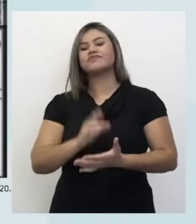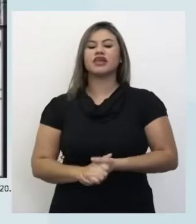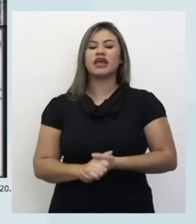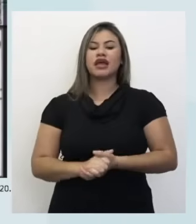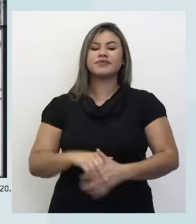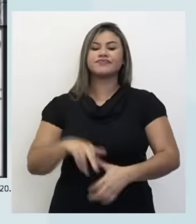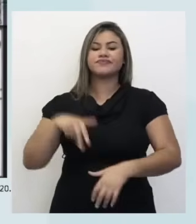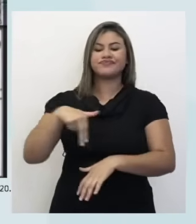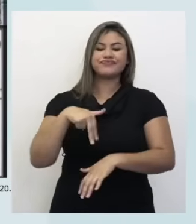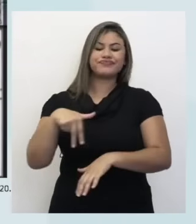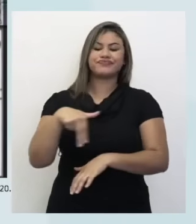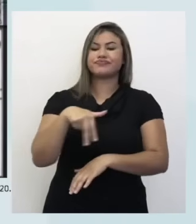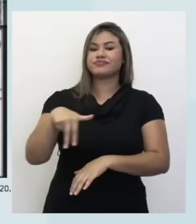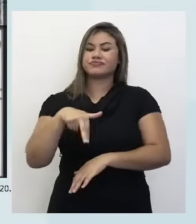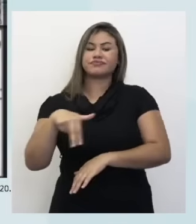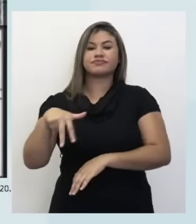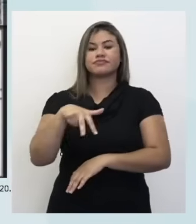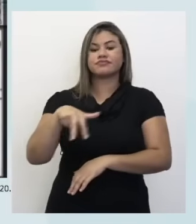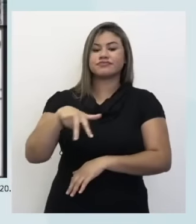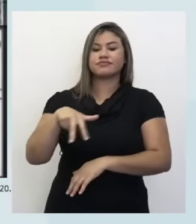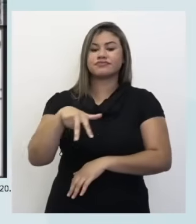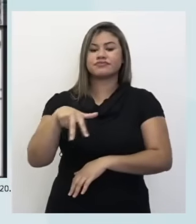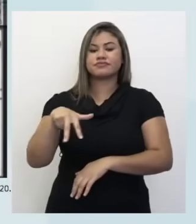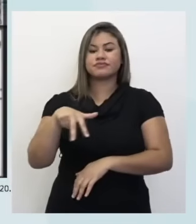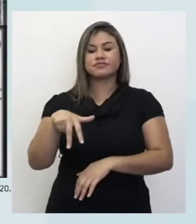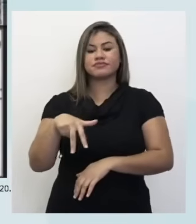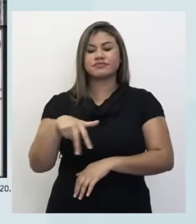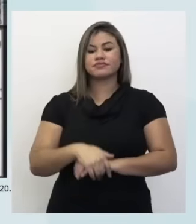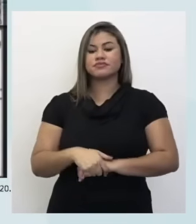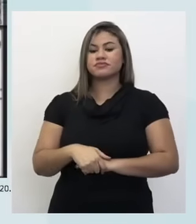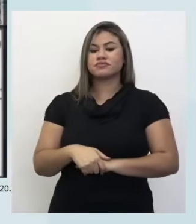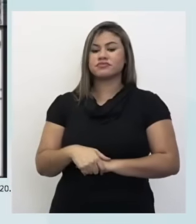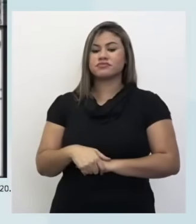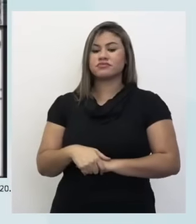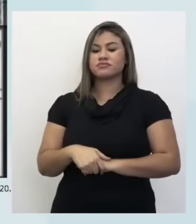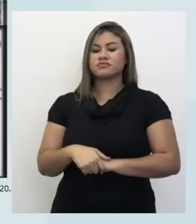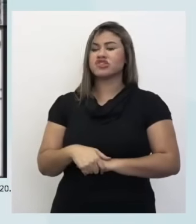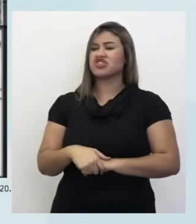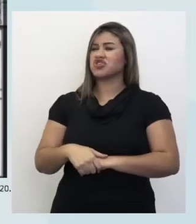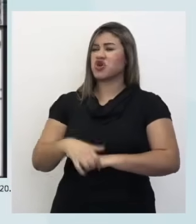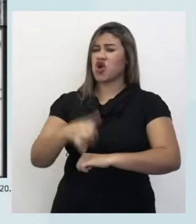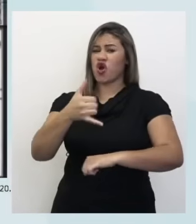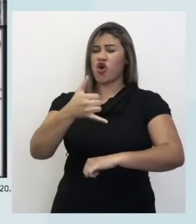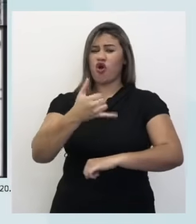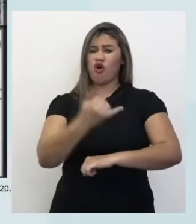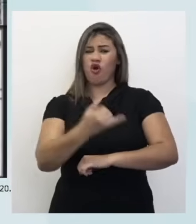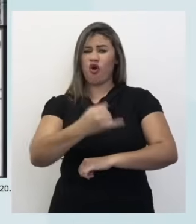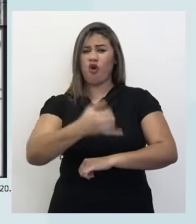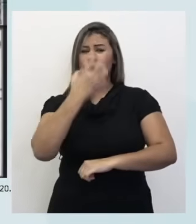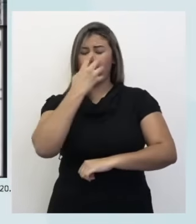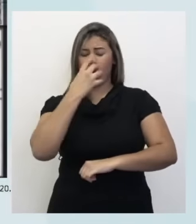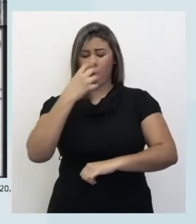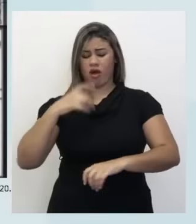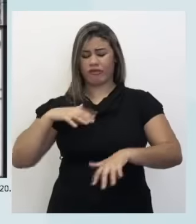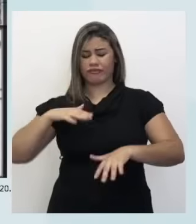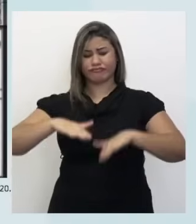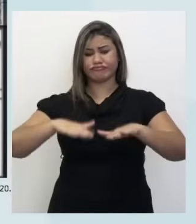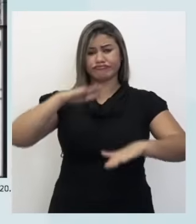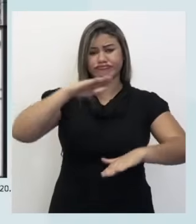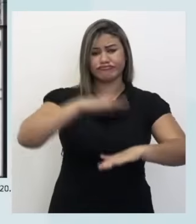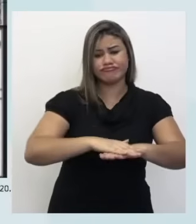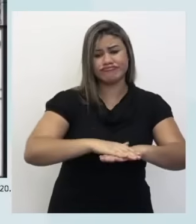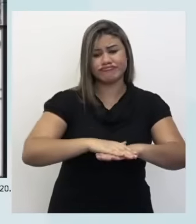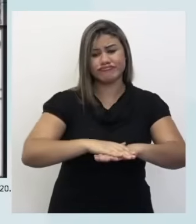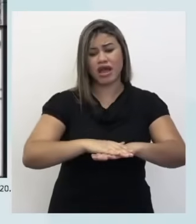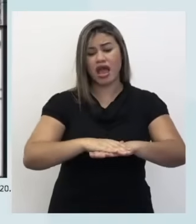Calvin tá entrando na sala. Daqui a pouco vem ele. Pisei no cocô do cachorro, onde limpo os